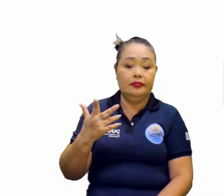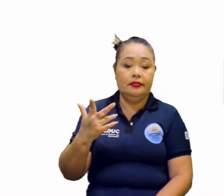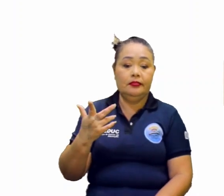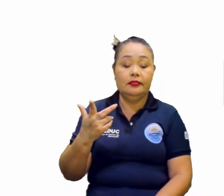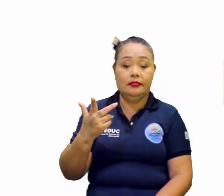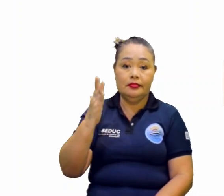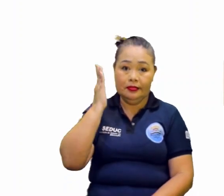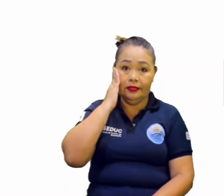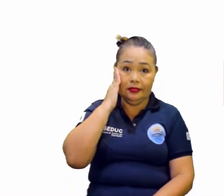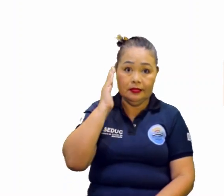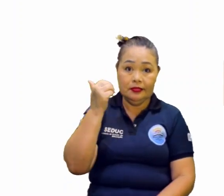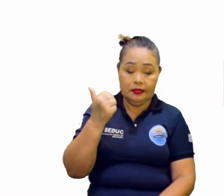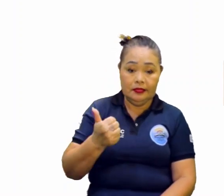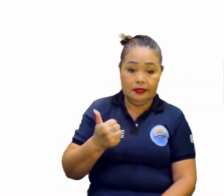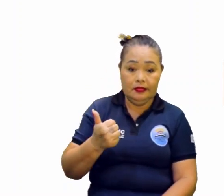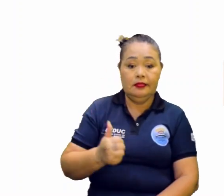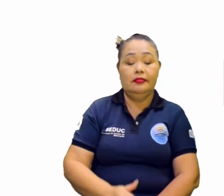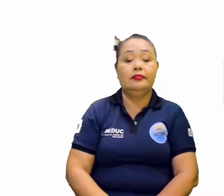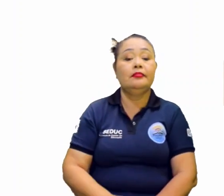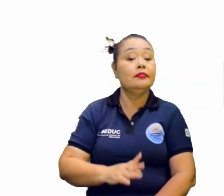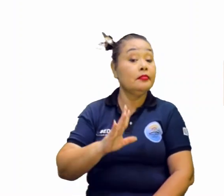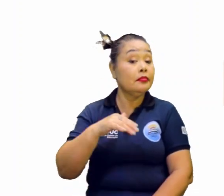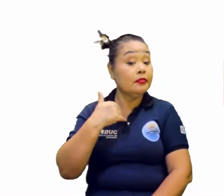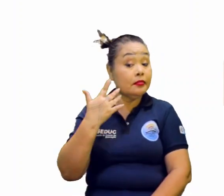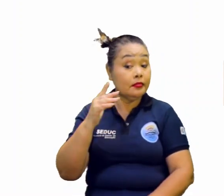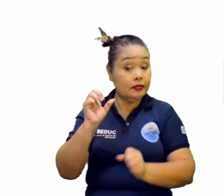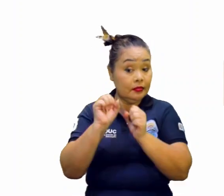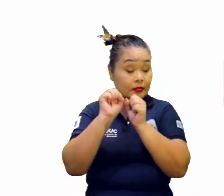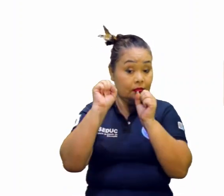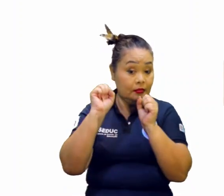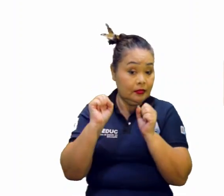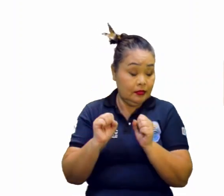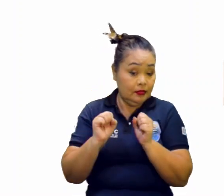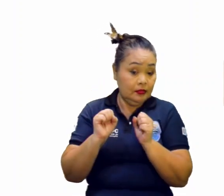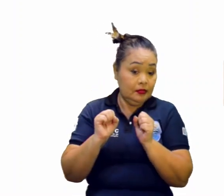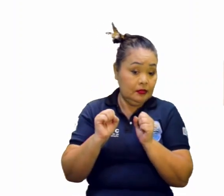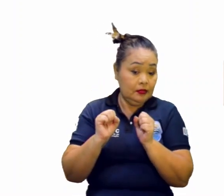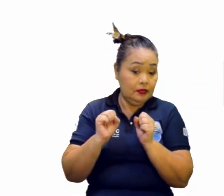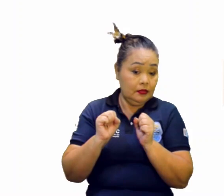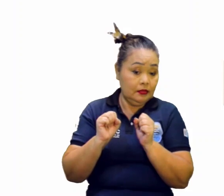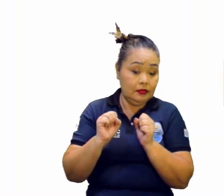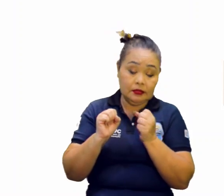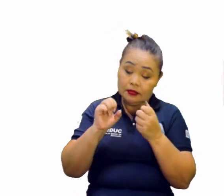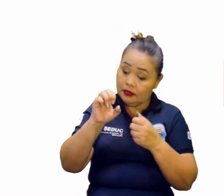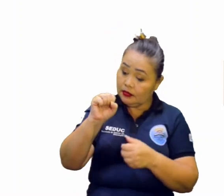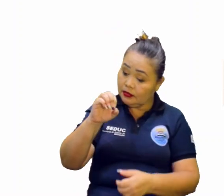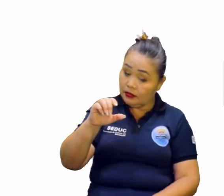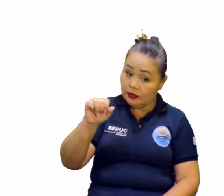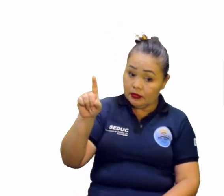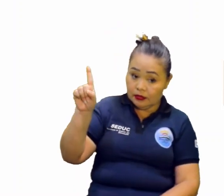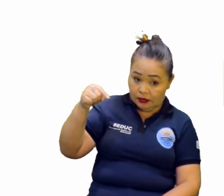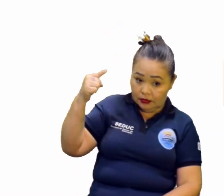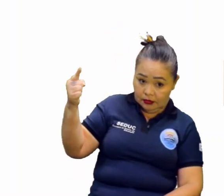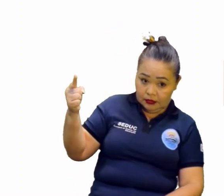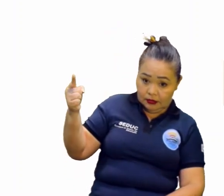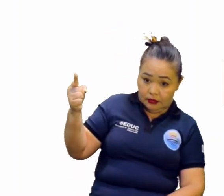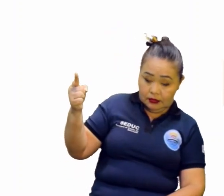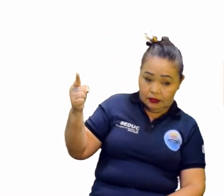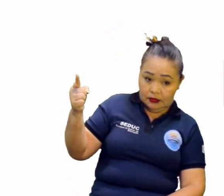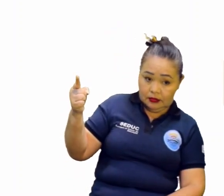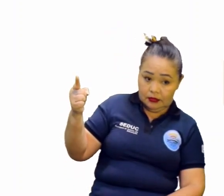dizer. Então, no sistema do solo convencional, o que eu